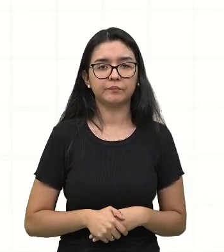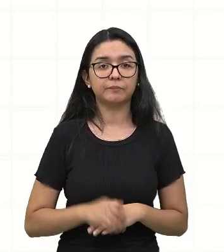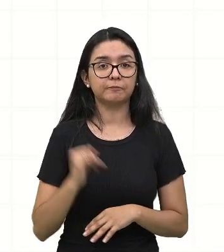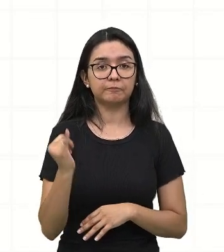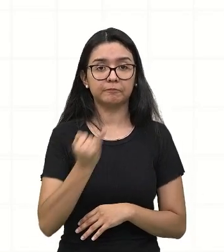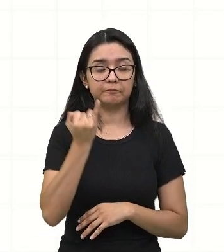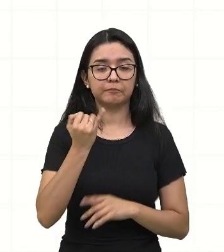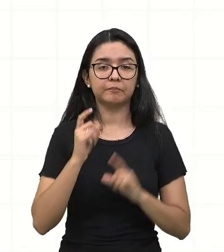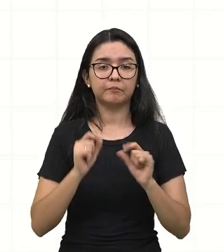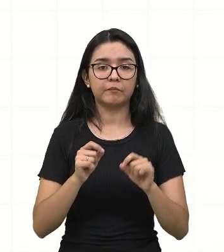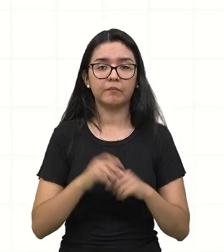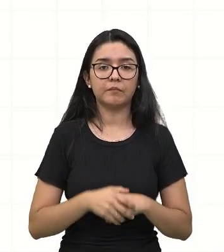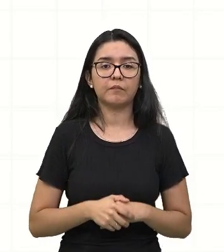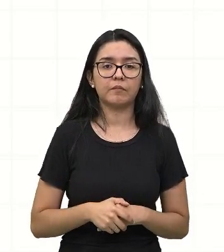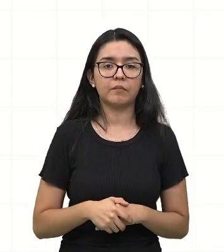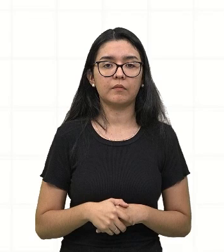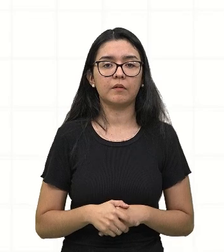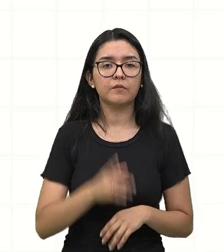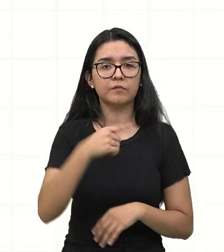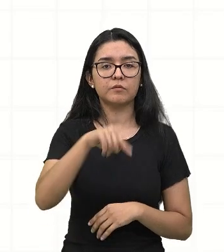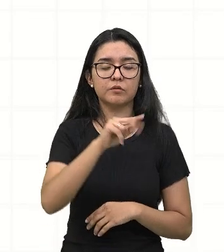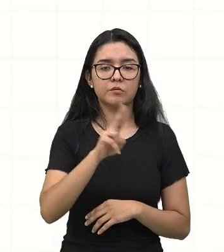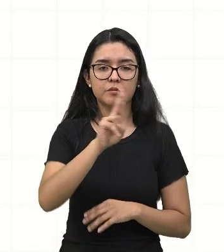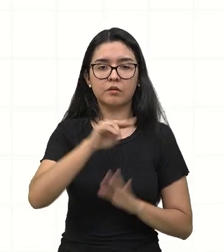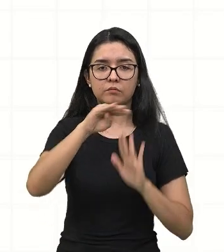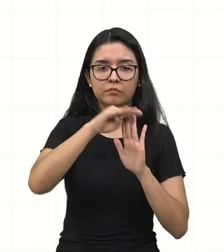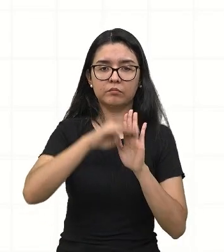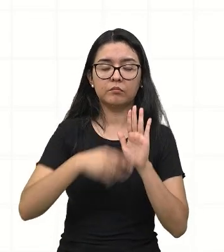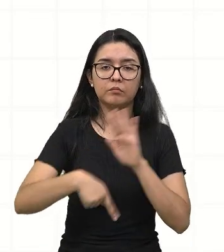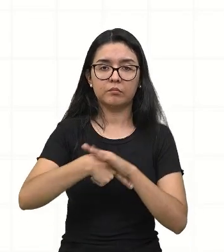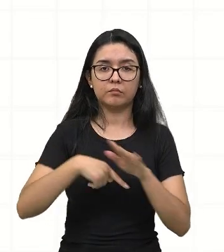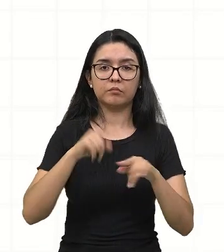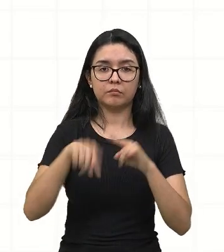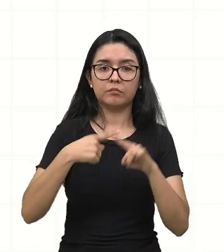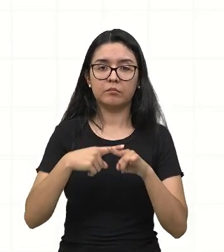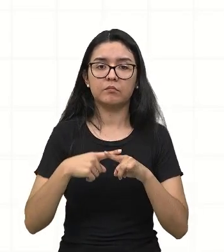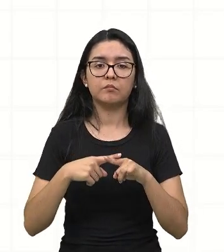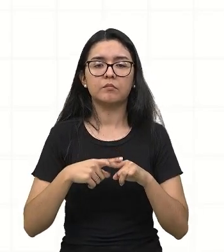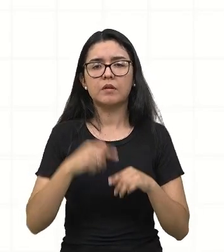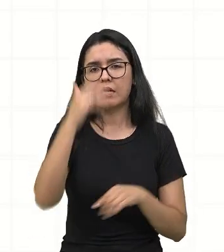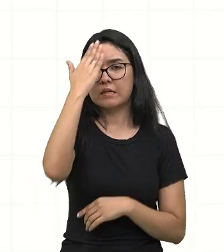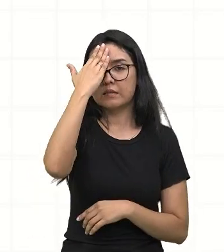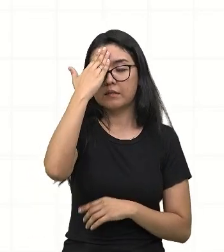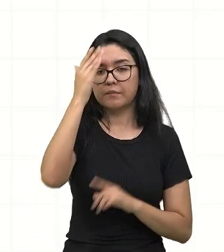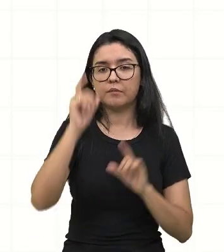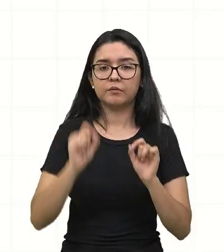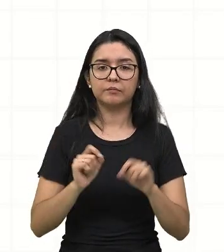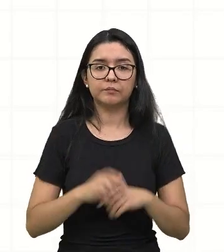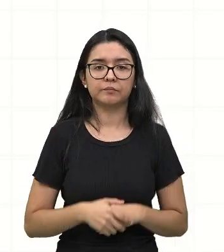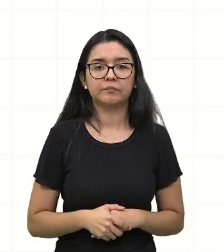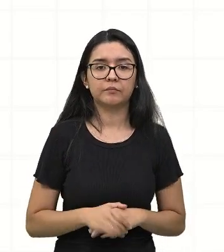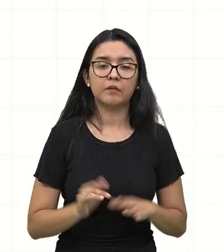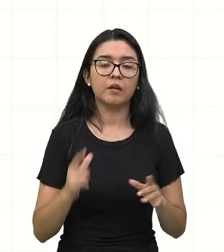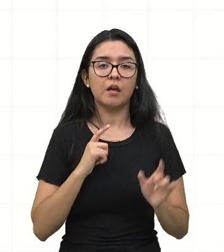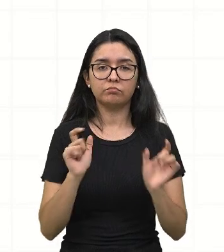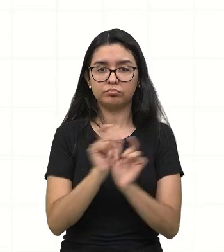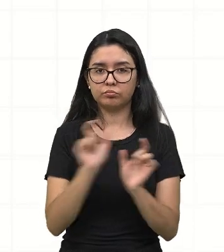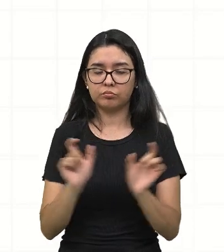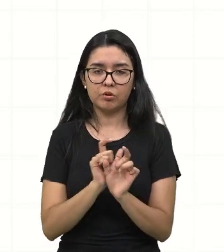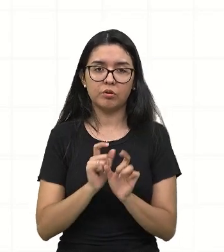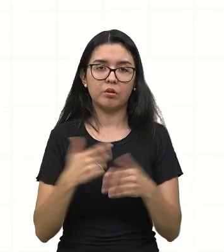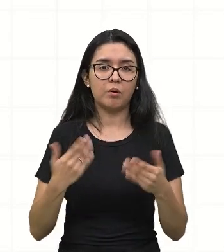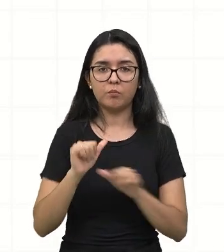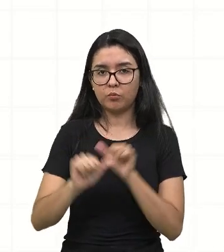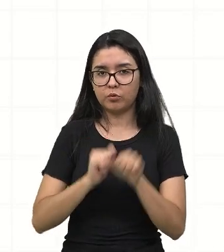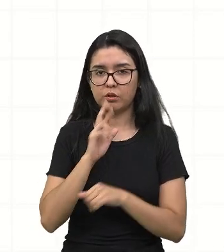importante mesmo você utilizar a mesma ordem da multiplicação, porque você já sabe que uma multiplicação, a ordem dos fatores não altera o produto. O importante é você